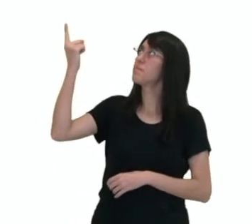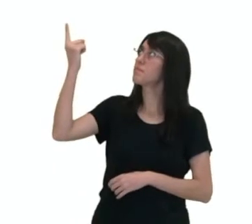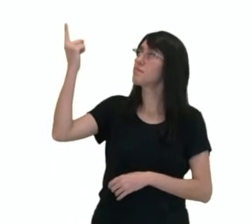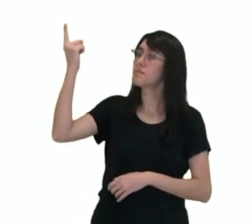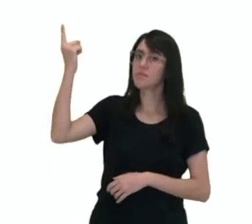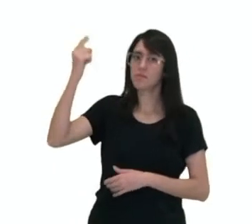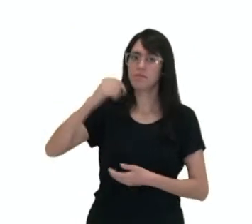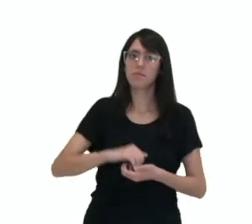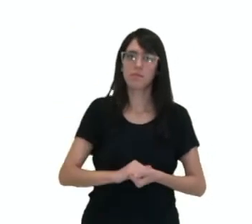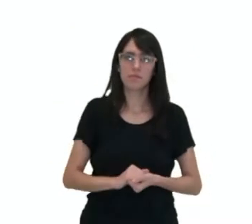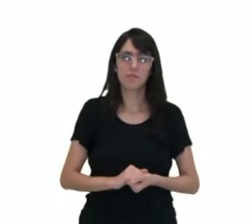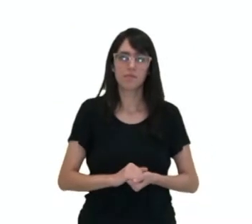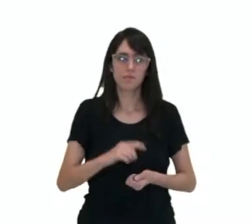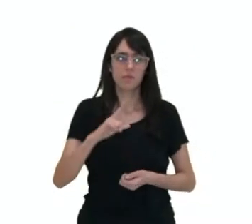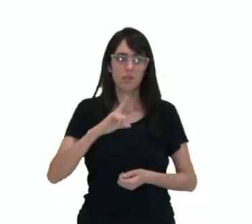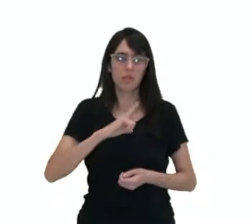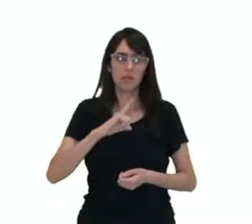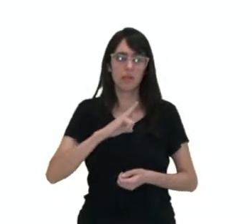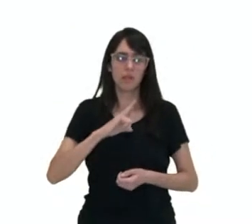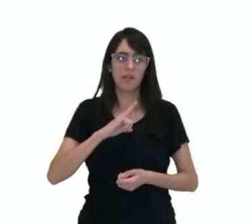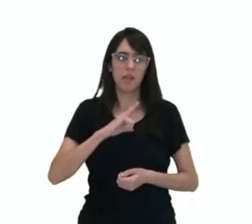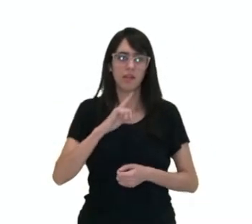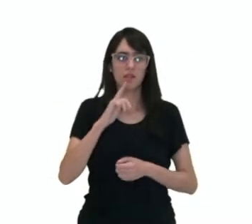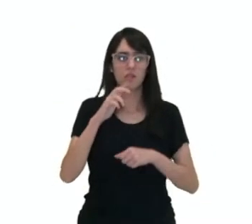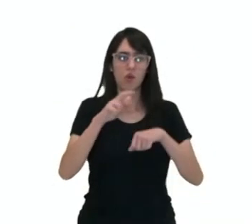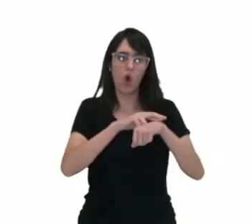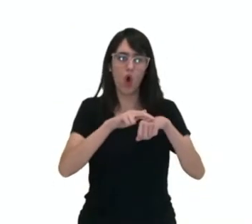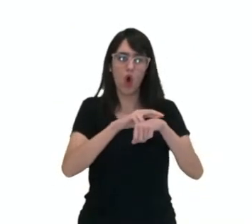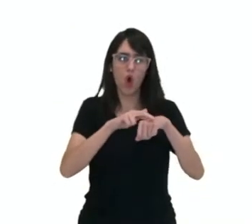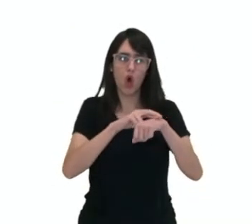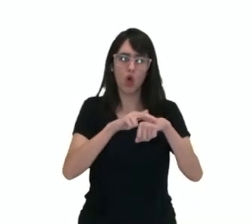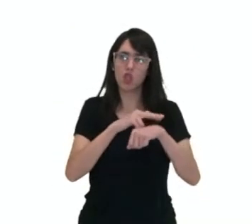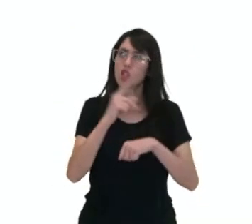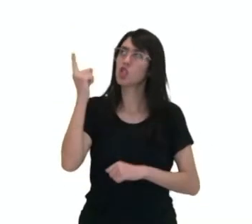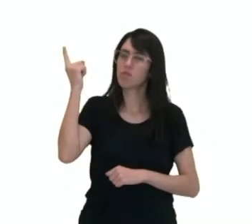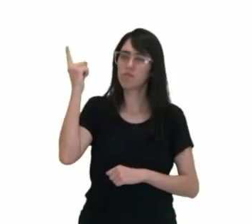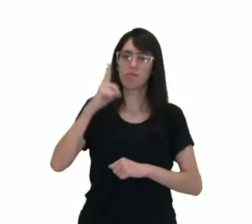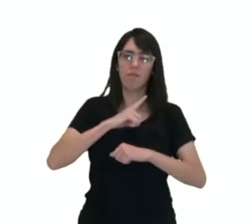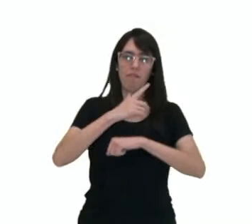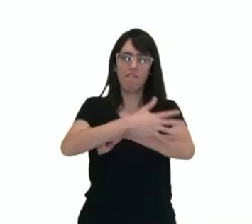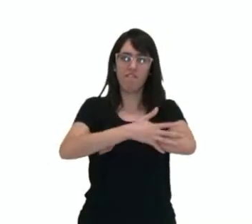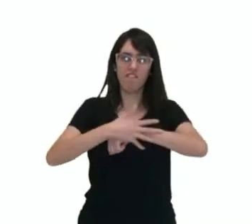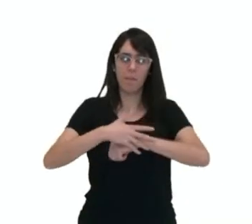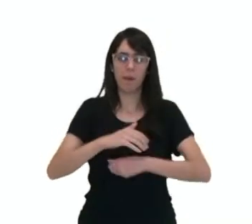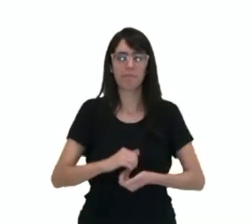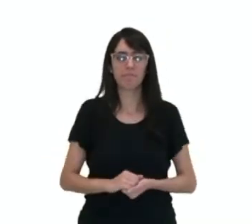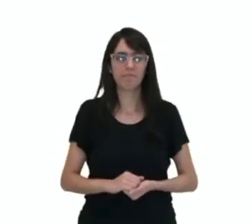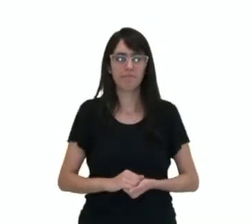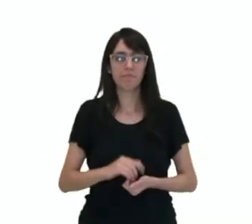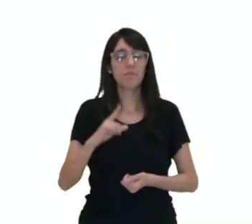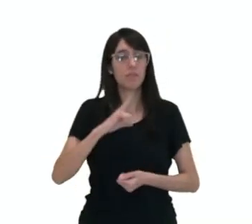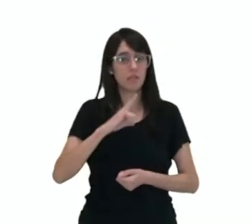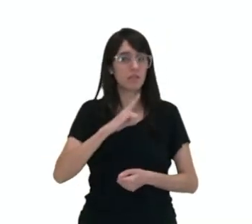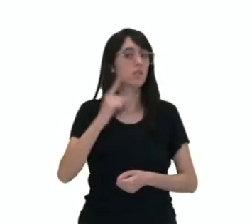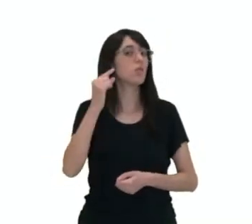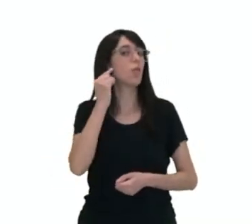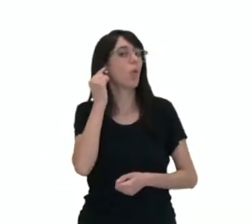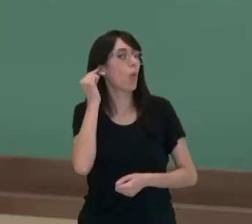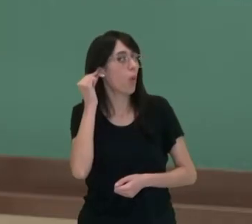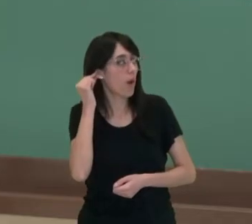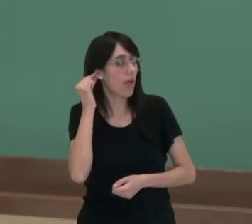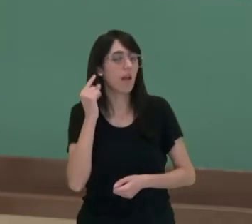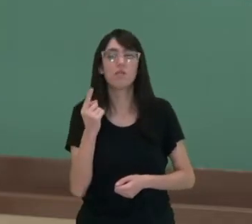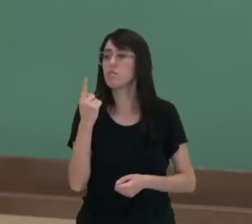que nessa imagem que ele ficou mais roxinho, porque foram coradas as fibras. E ela é encontrada na orelha, na ponta